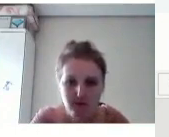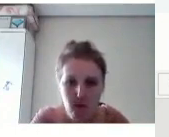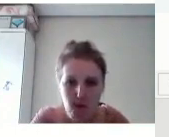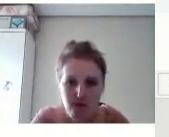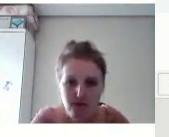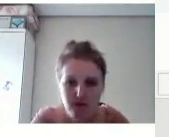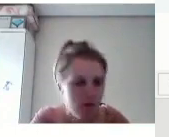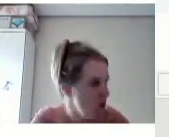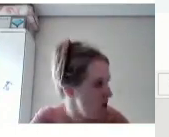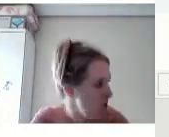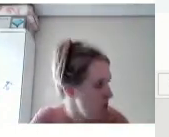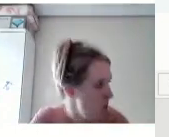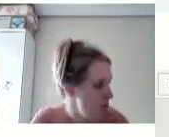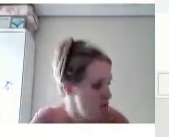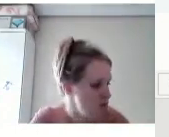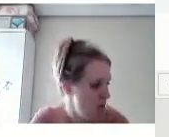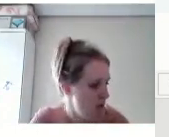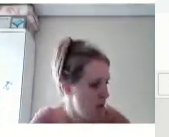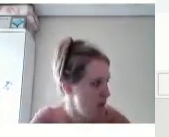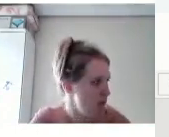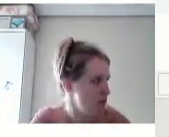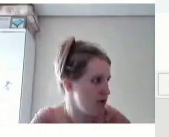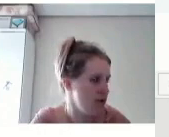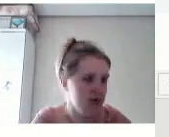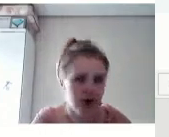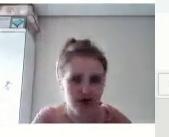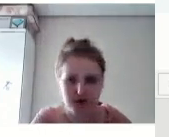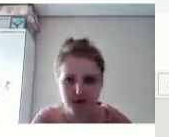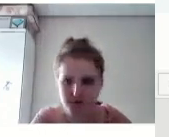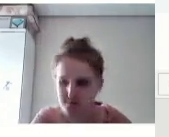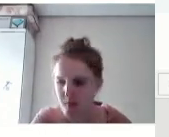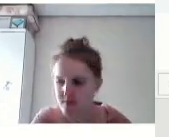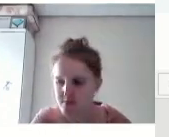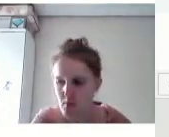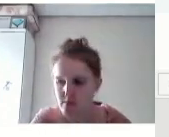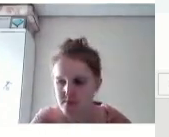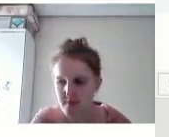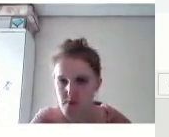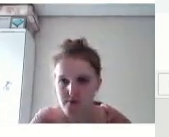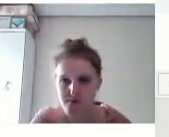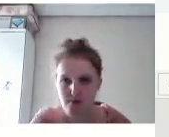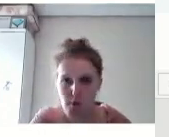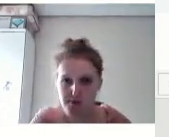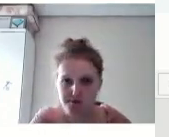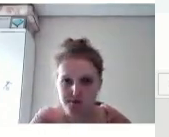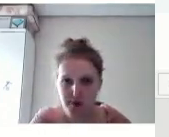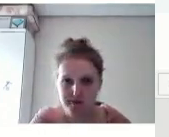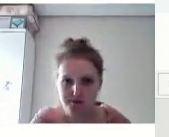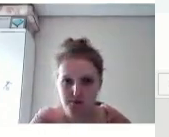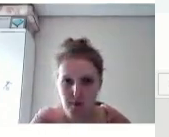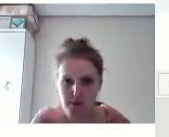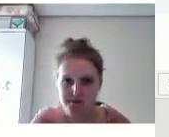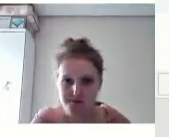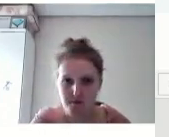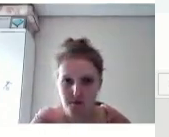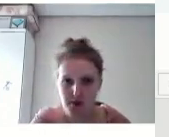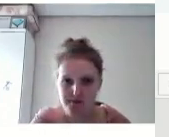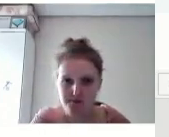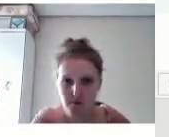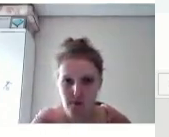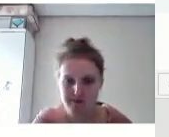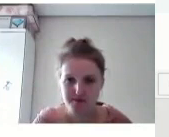A derivada temporal, agora eu já defini então quem é o π que vai aparecer na definição do